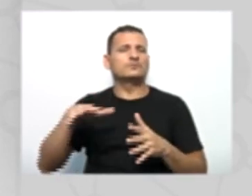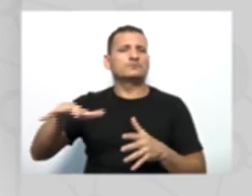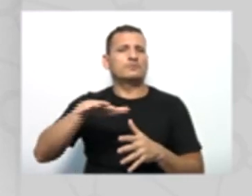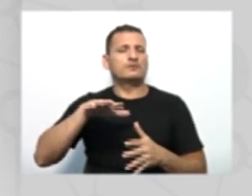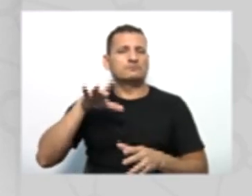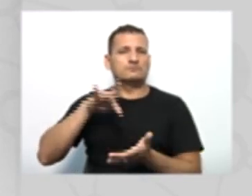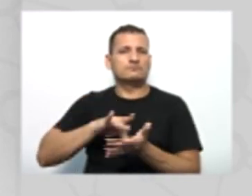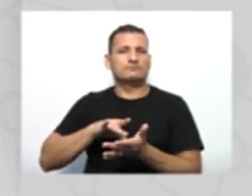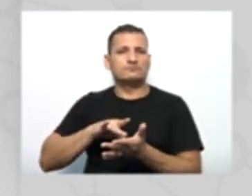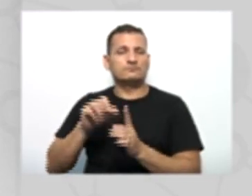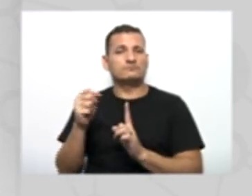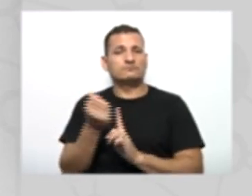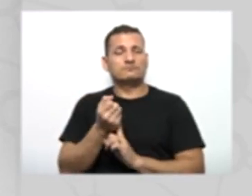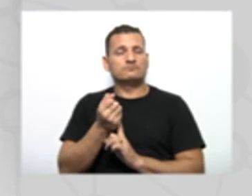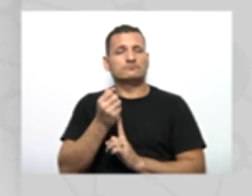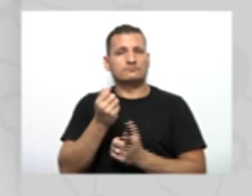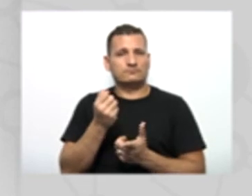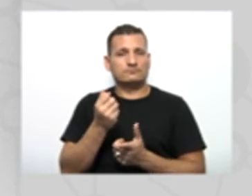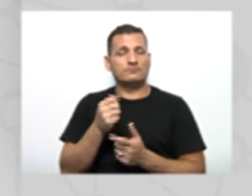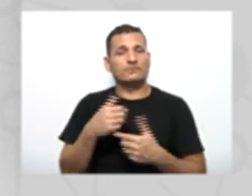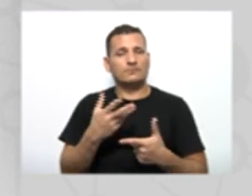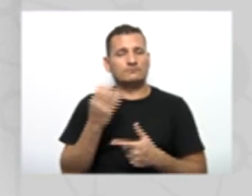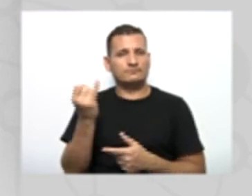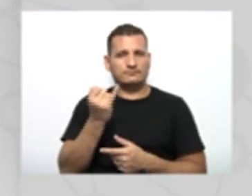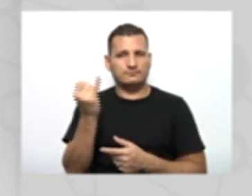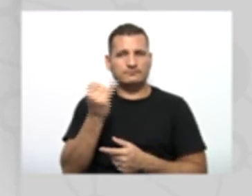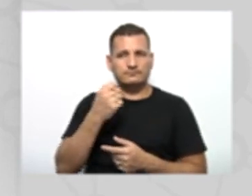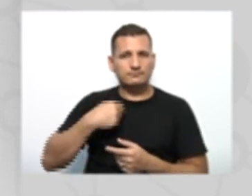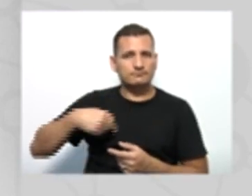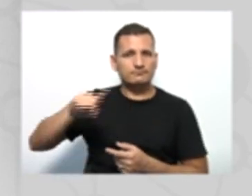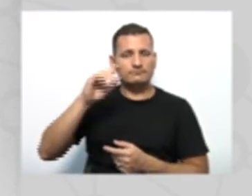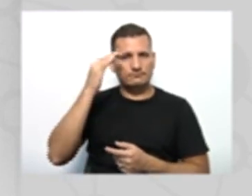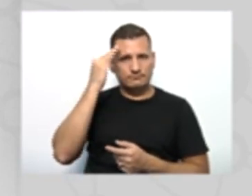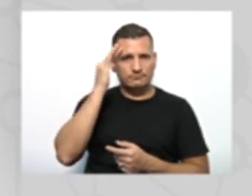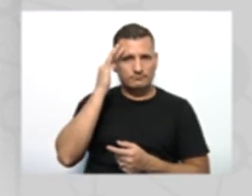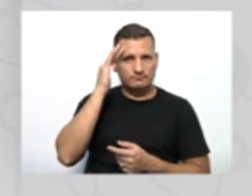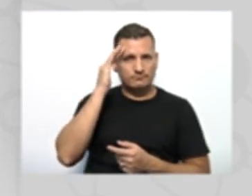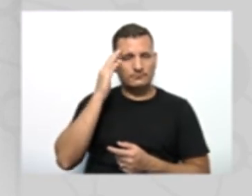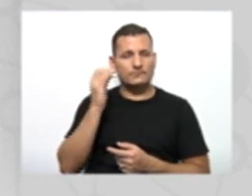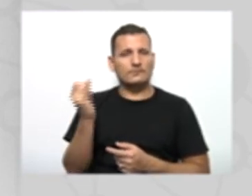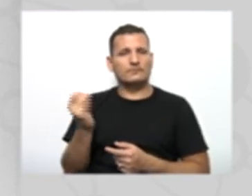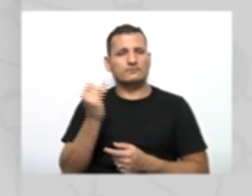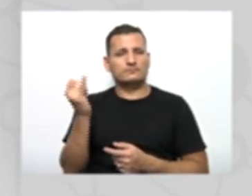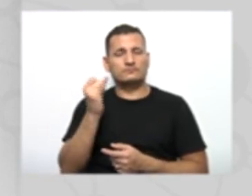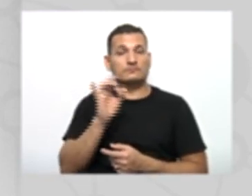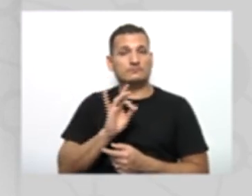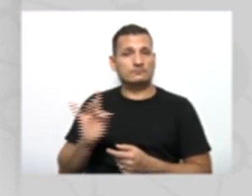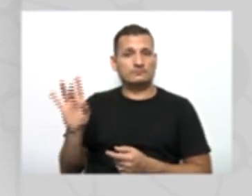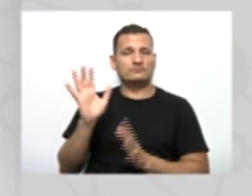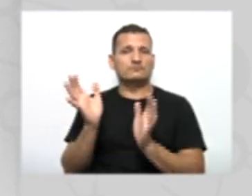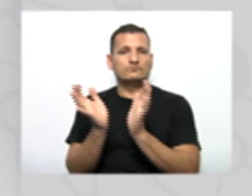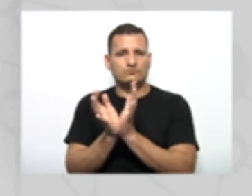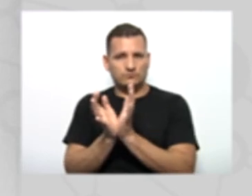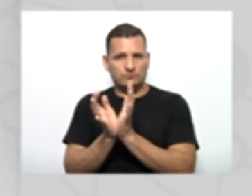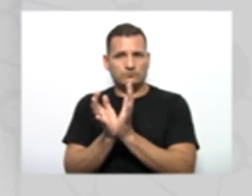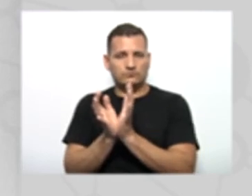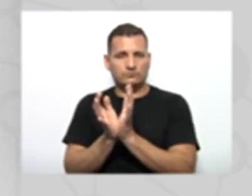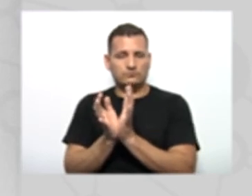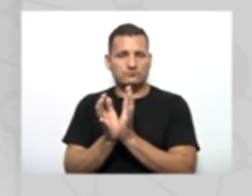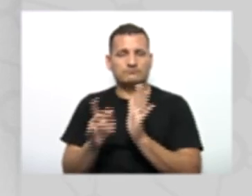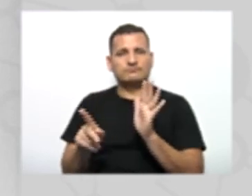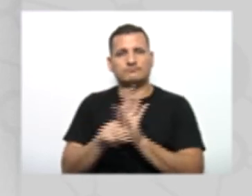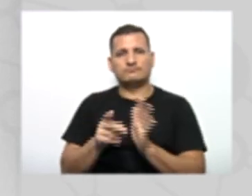educação para que a gente possa propor políticas públicas capazes de incentivar a categoria a aplicar